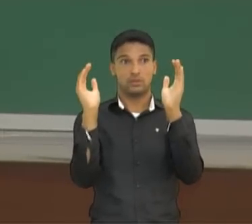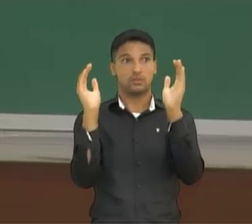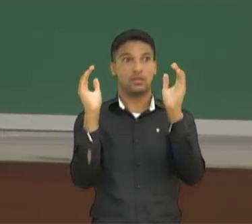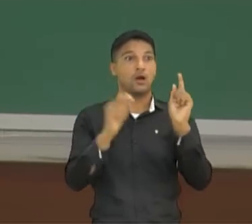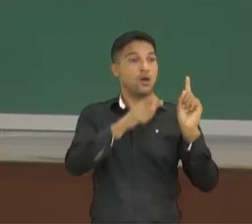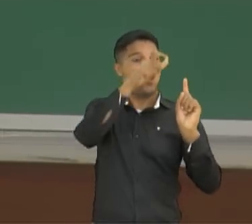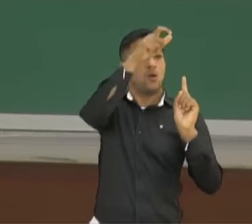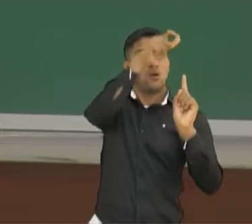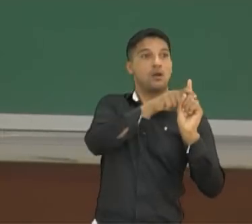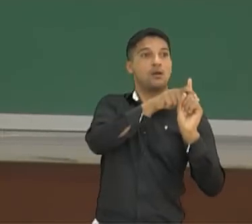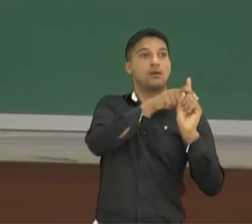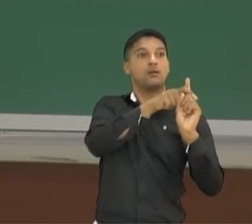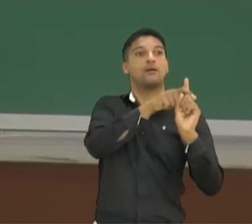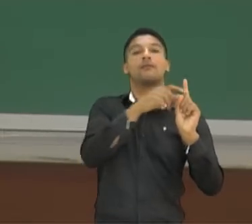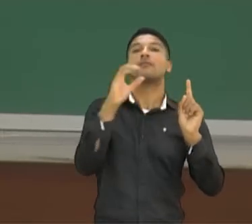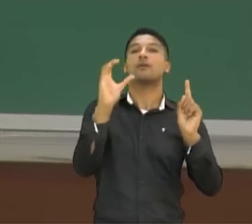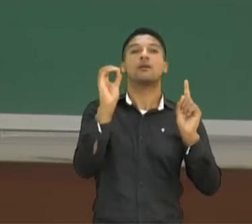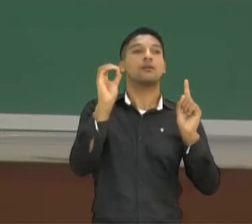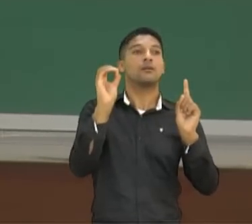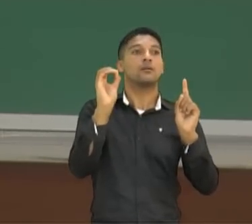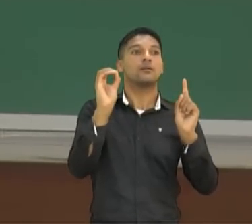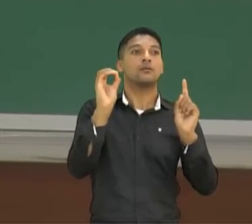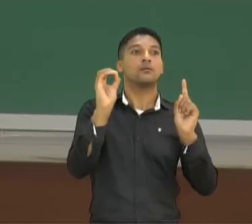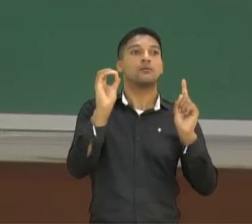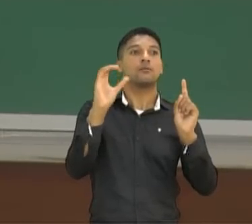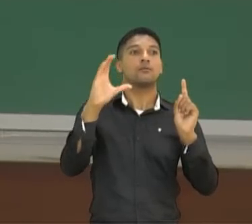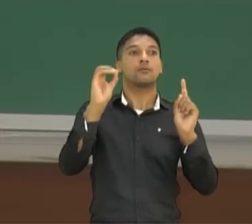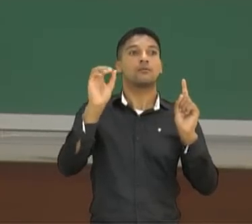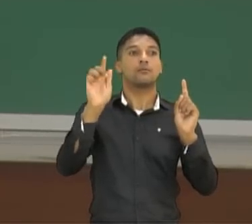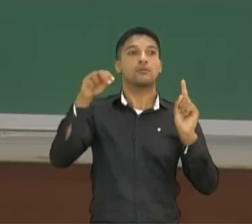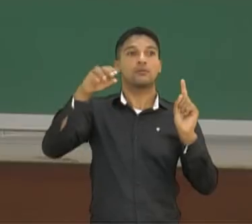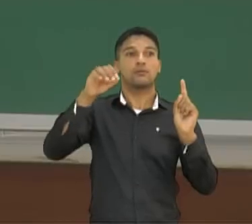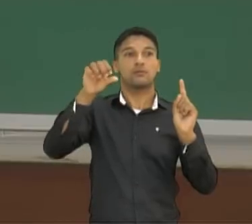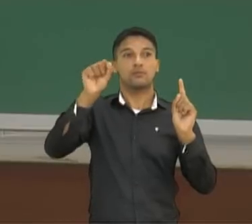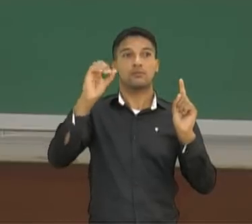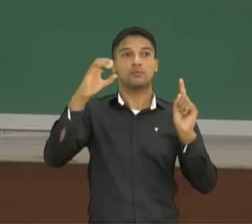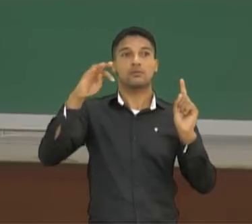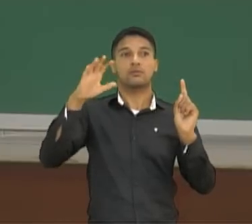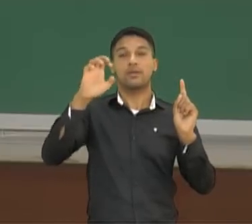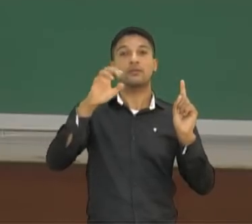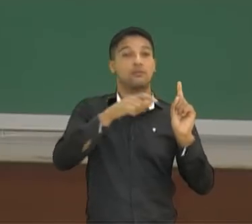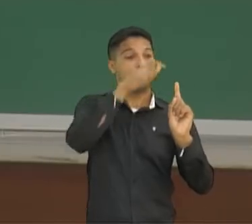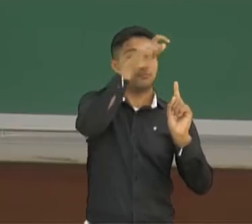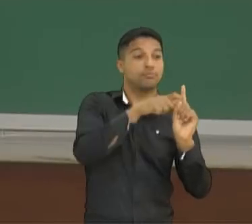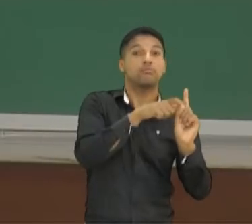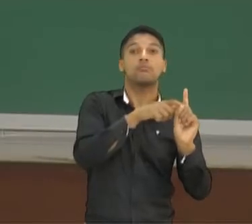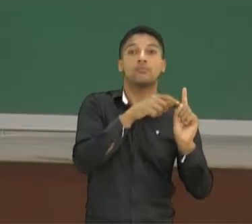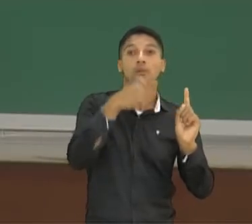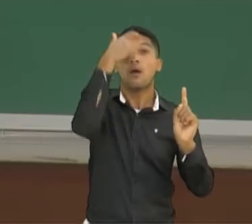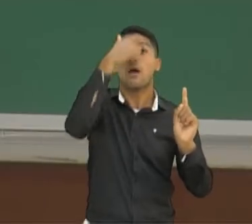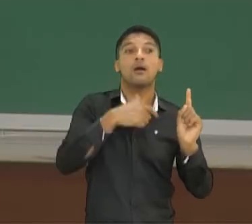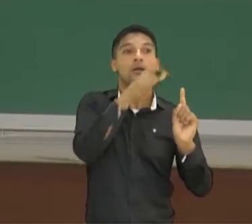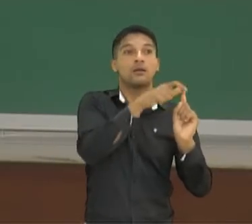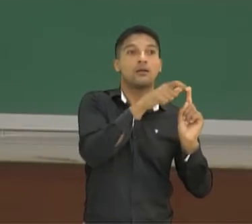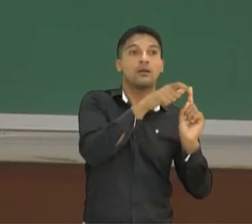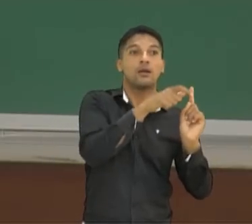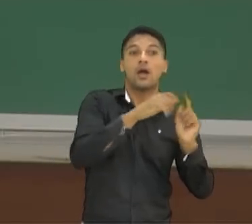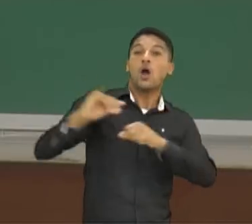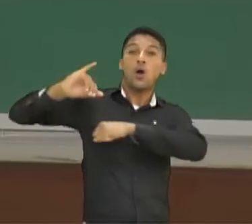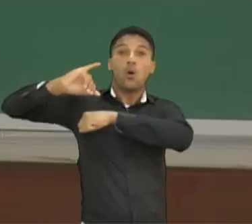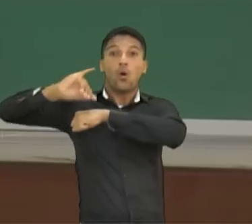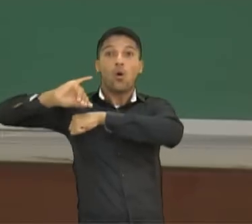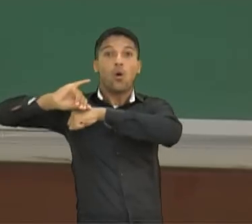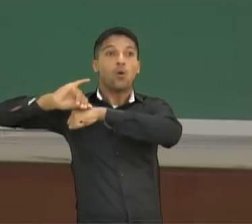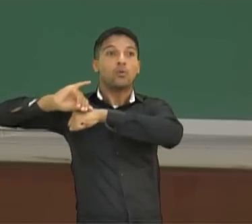o objeto é chamado também de cognoscível, que é aquilo que é possível de ser conhecido. Tá?